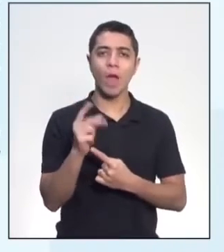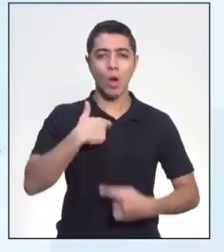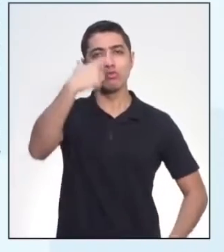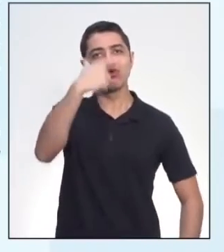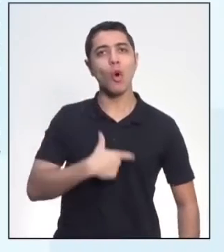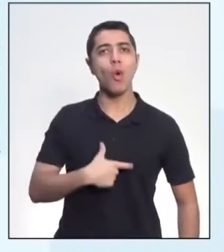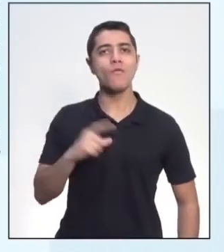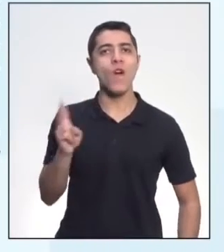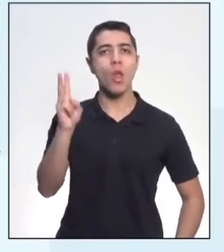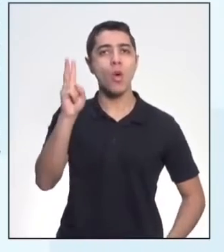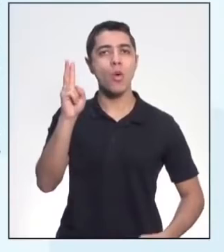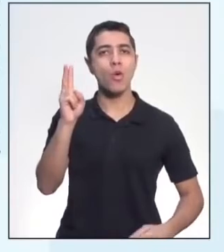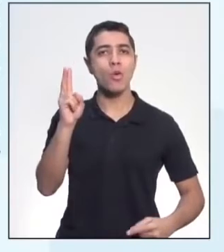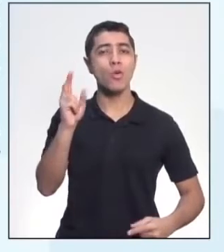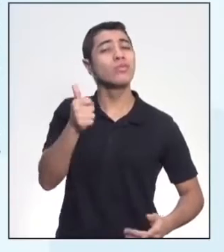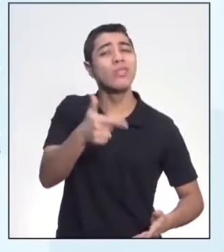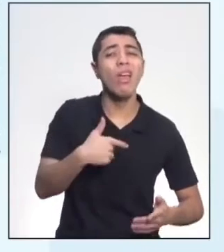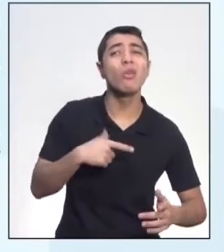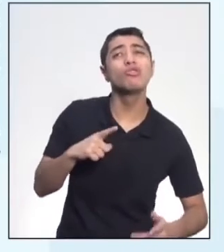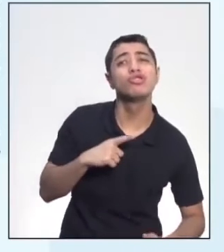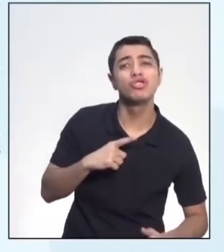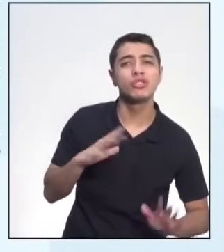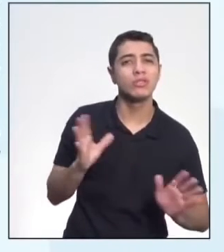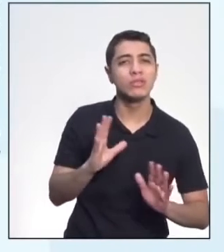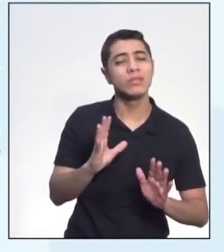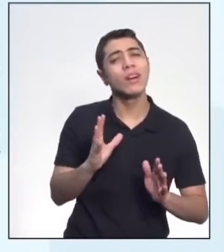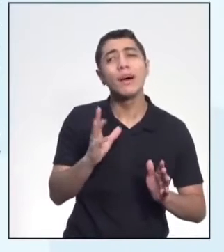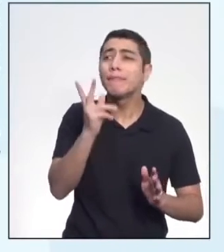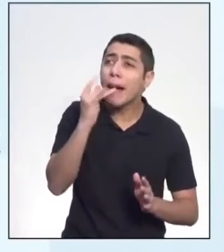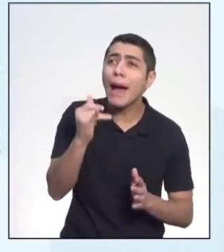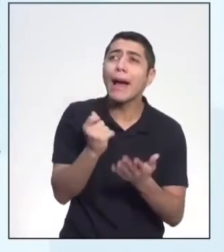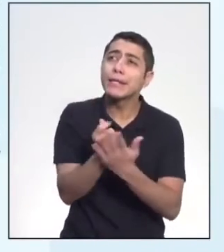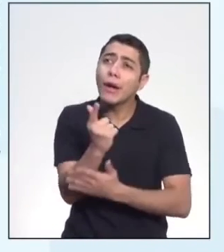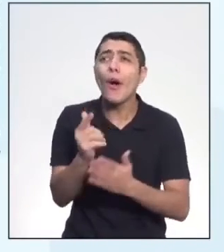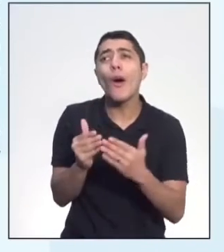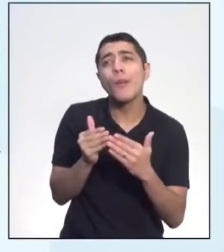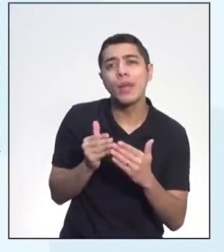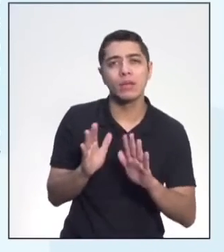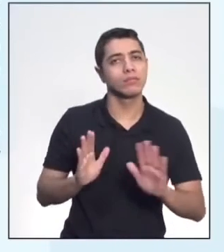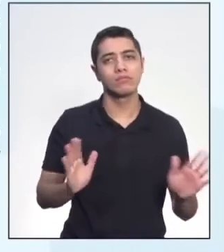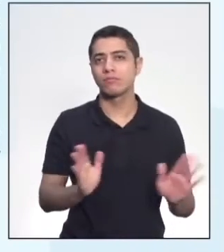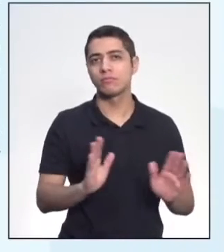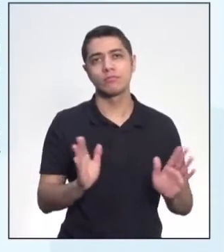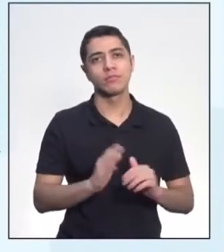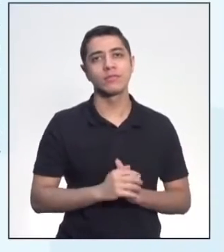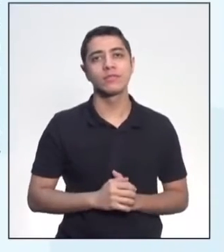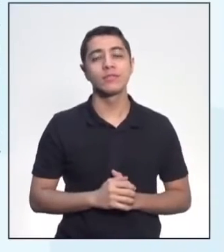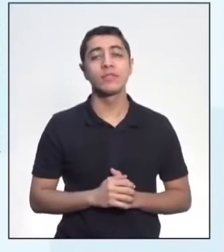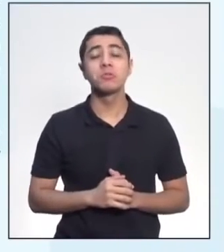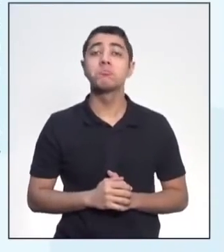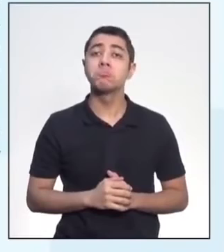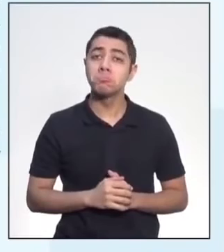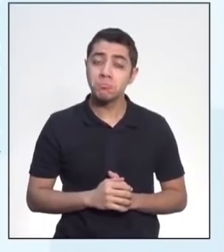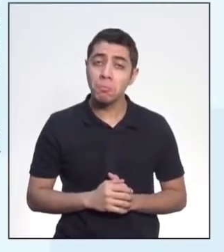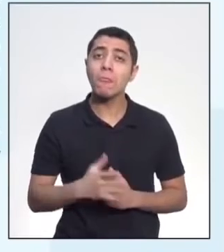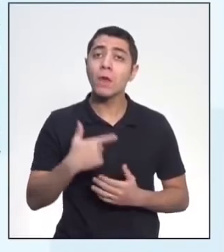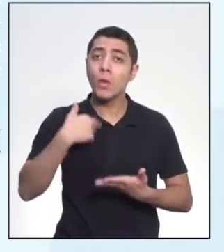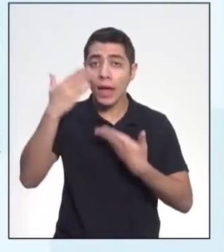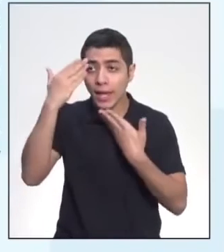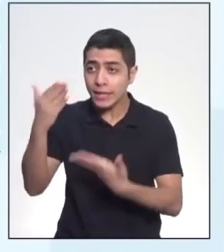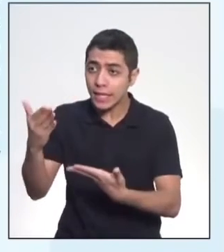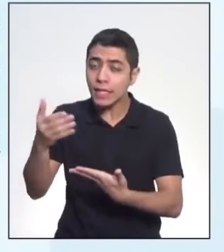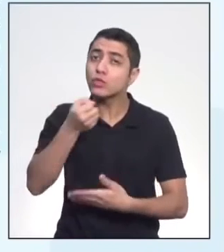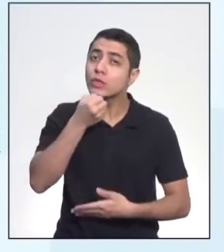pai, me compra. Agradeço a entrevista. Com certeza, muitos pais entenderão como proceder melhor com os